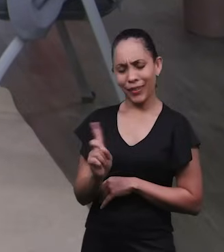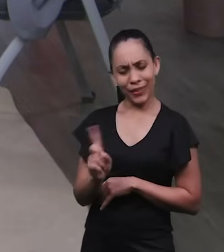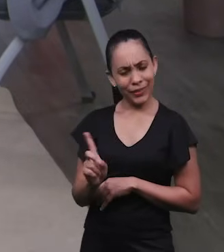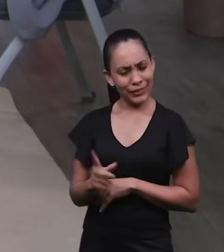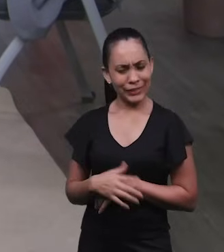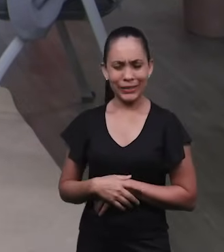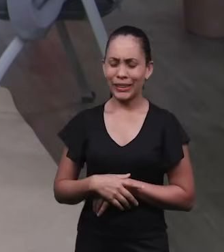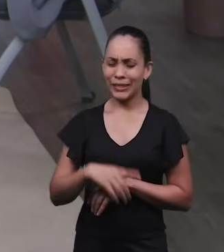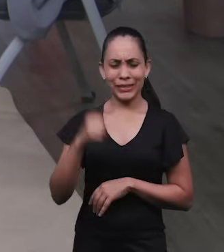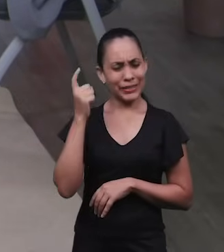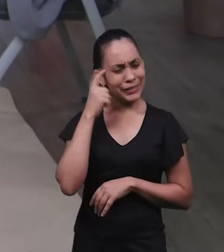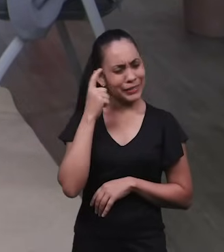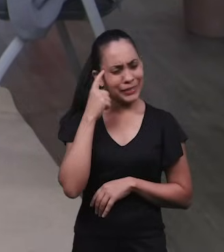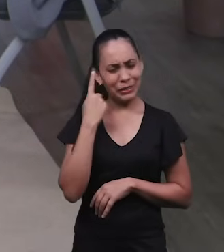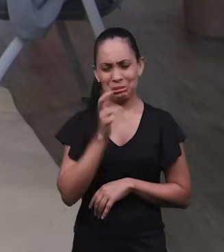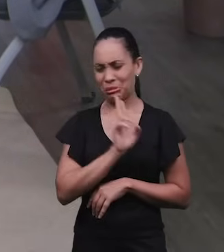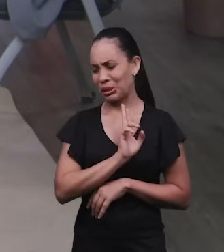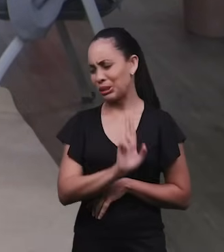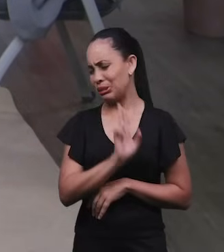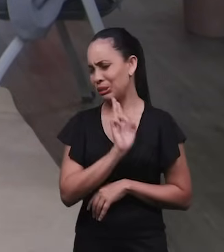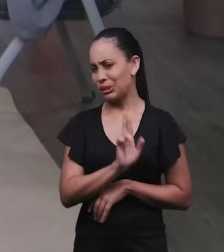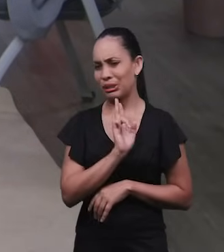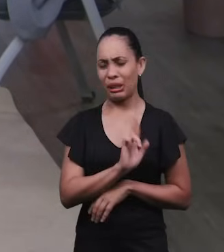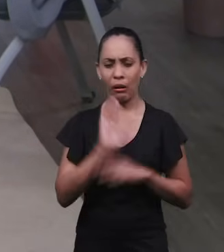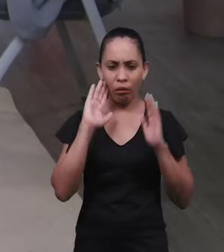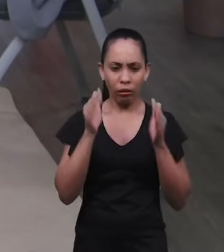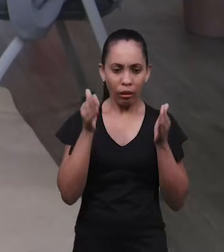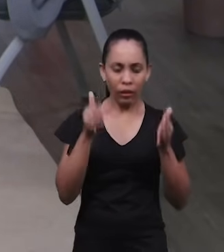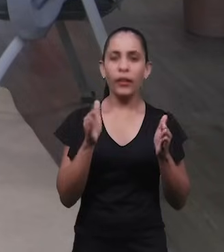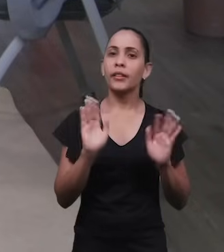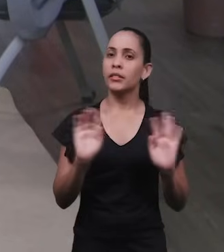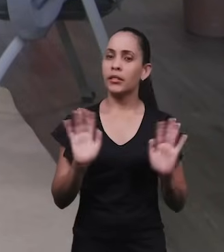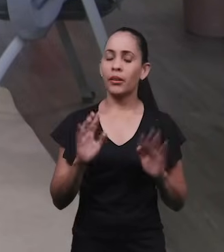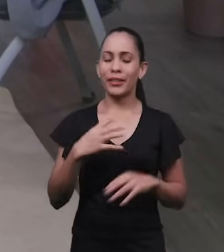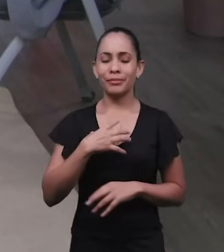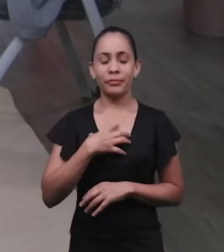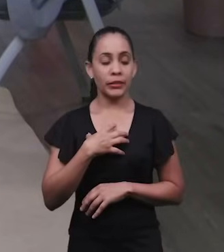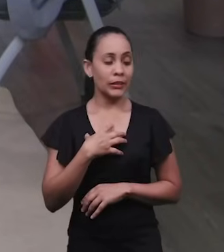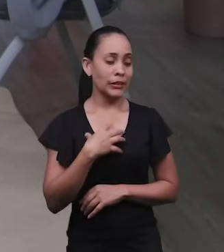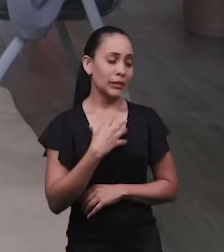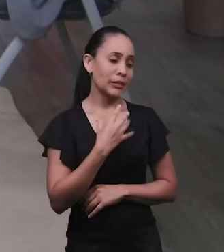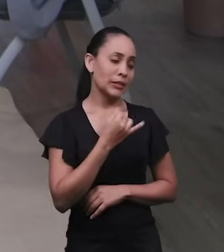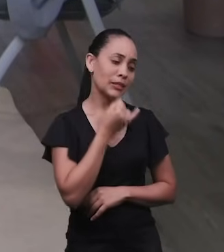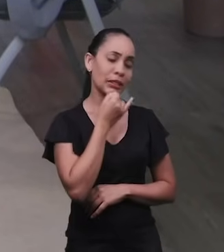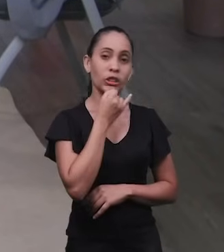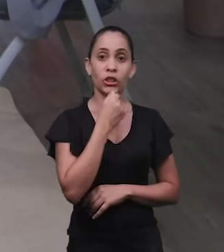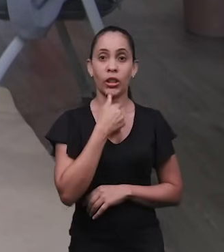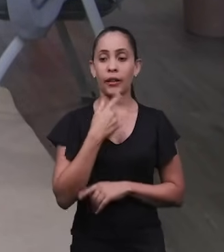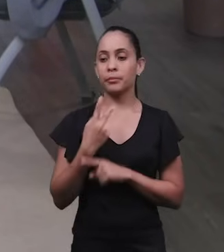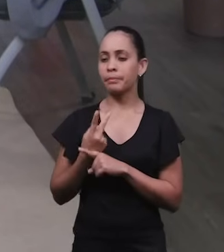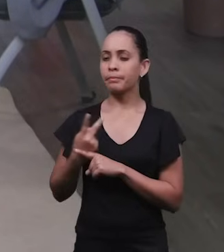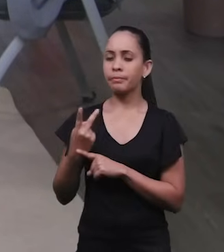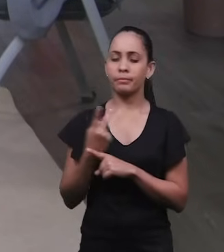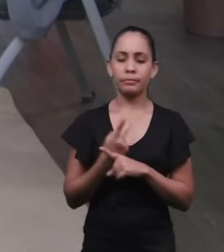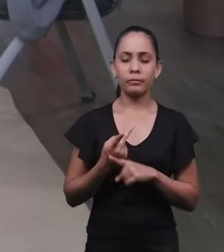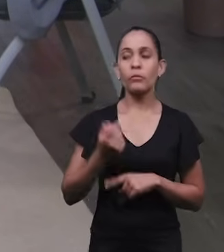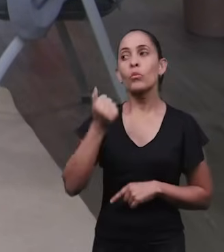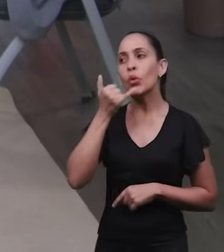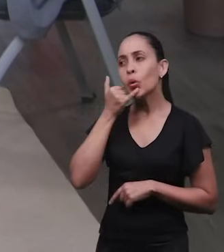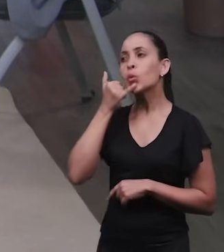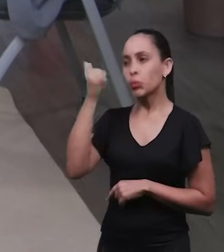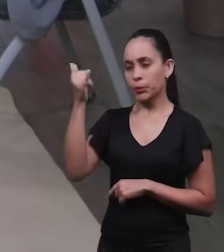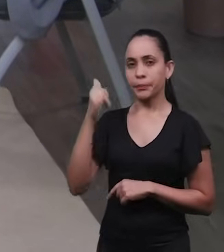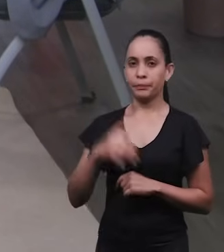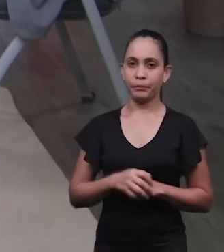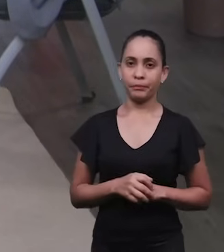isso é lunáticos e tal. E ela se sentia muito triste. Ela buscou recurso nesse